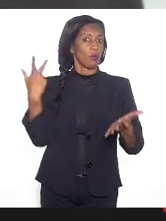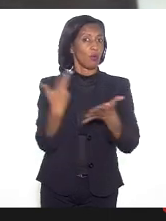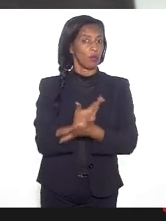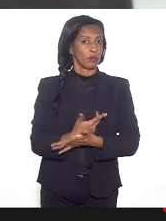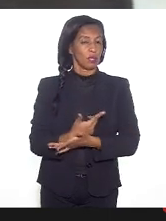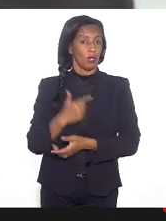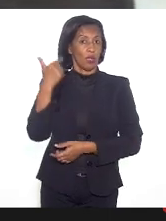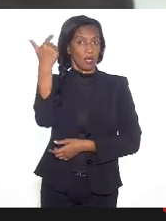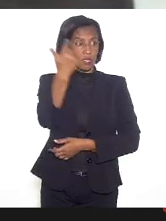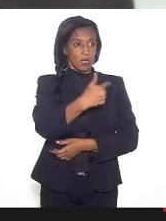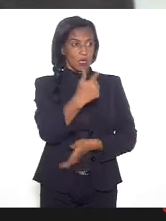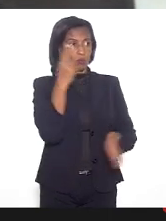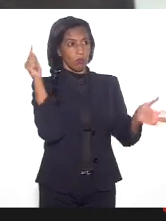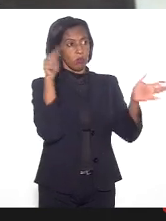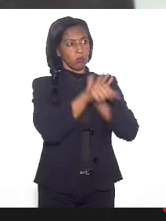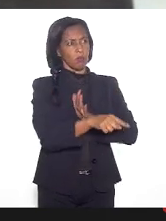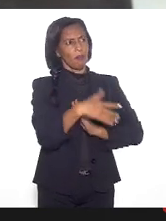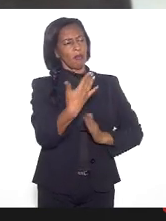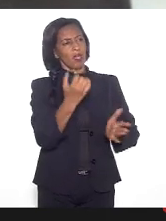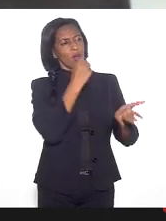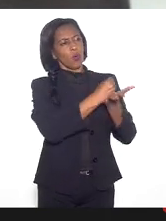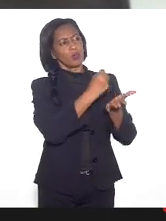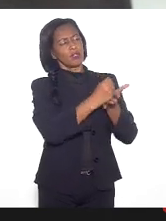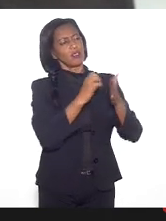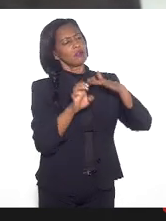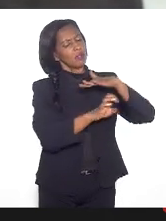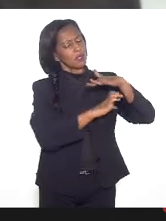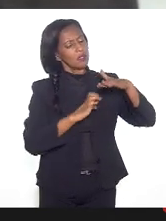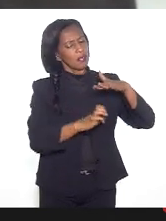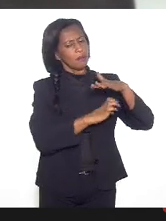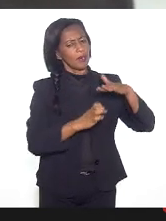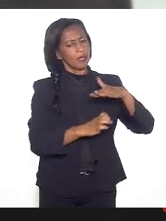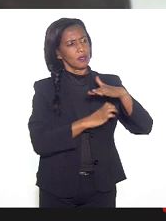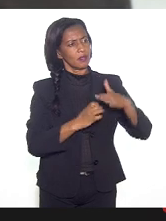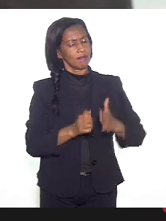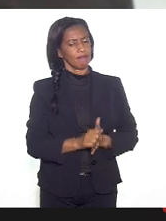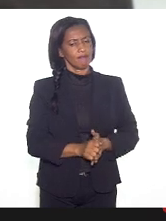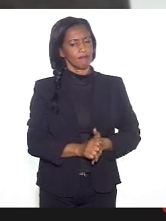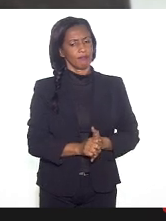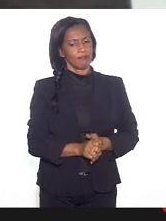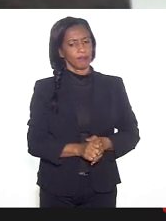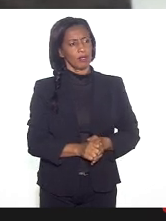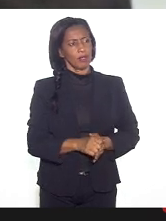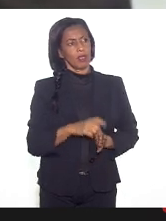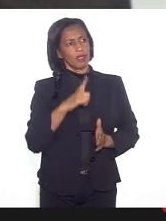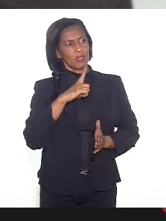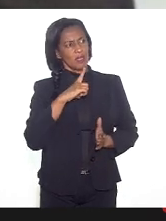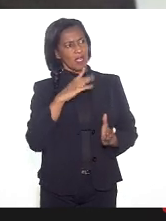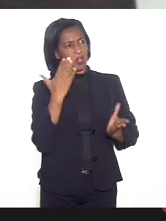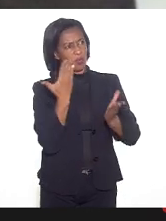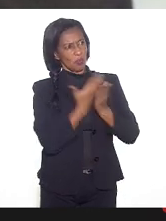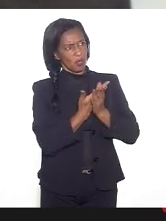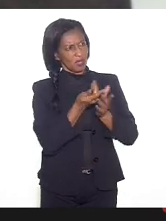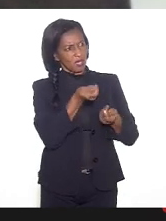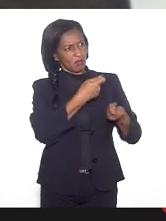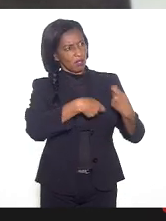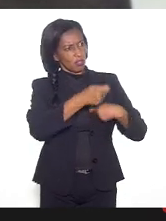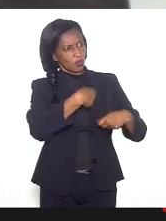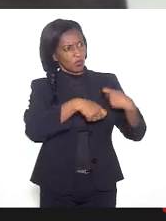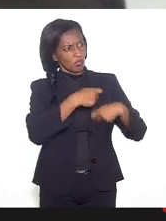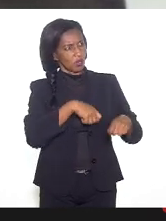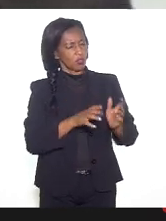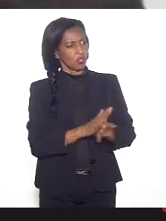Polito? É o segundo questionamento. Para a contratação dessa empresa, há no processo administrativo, que desde já